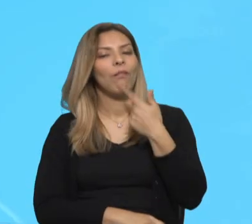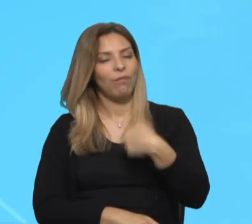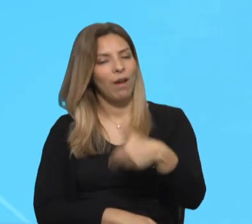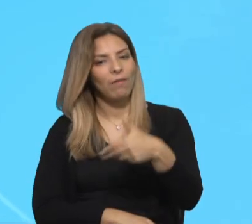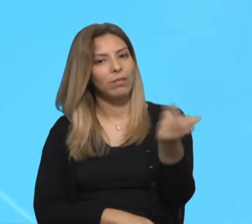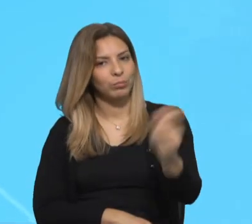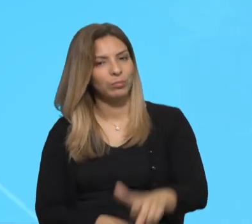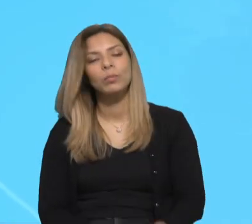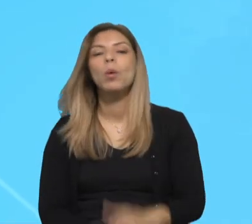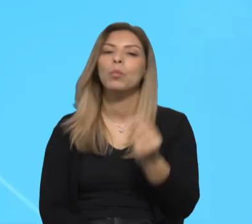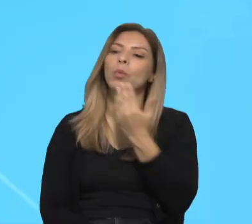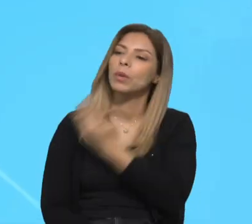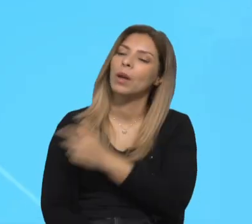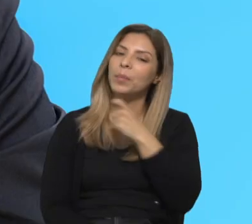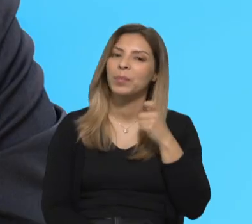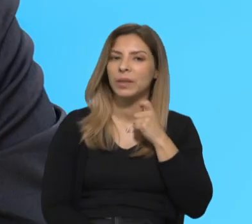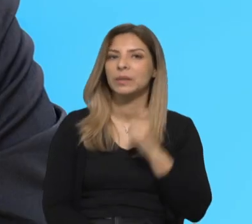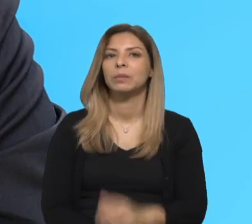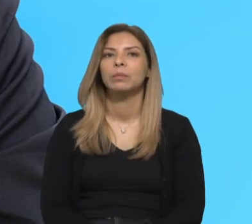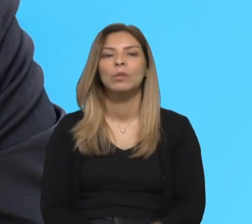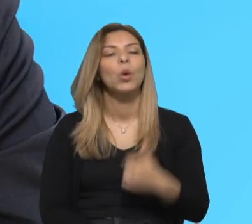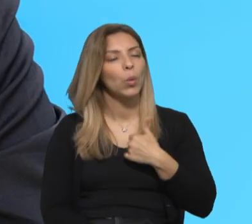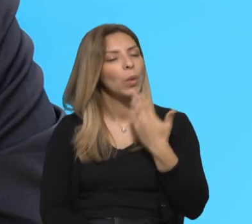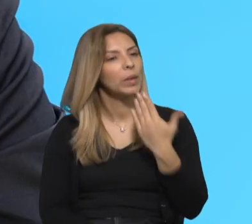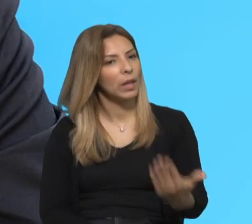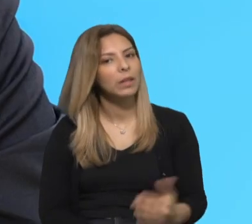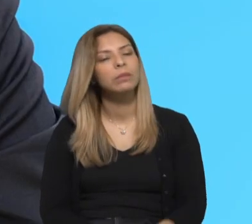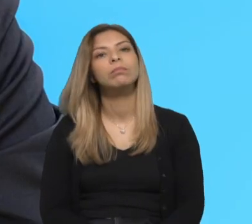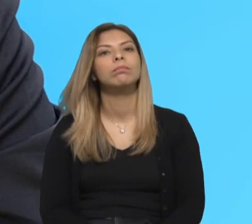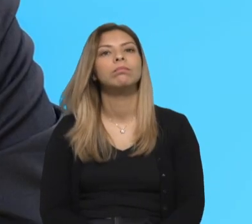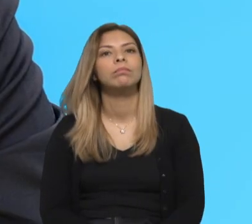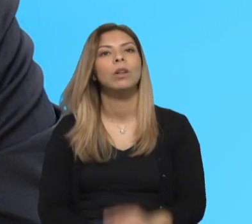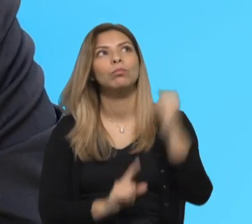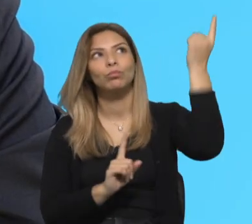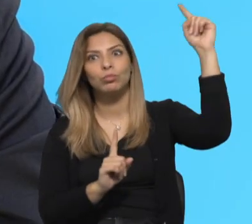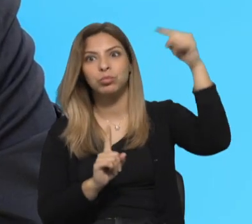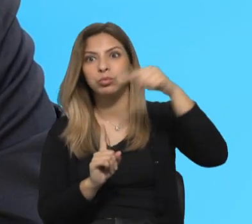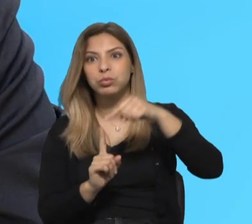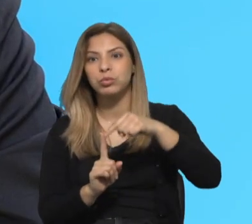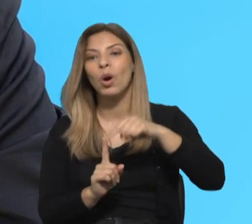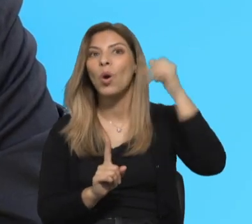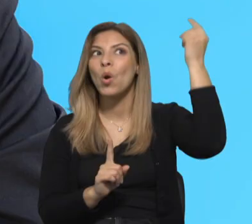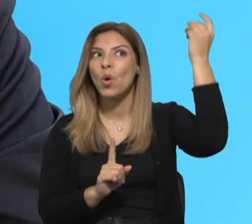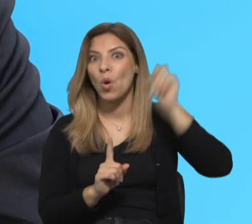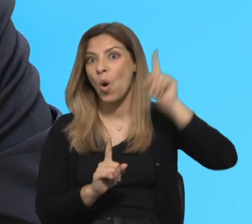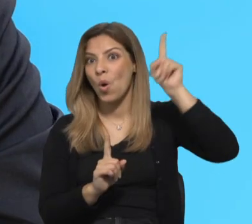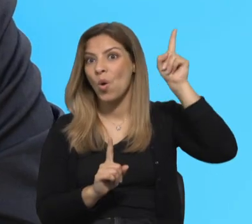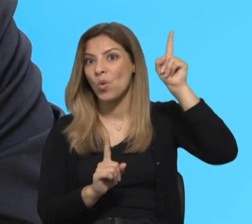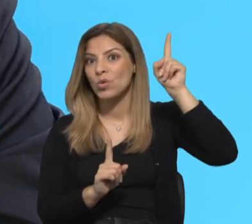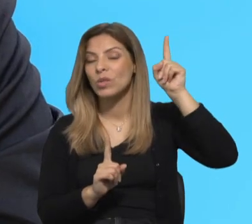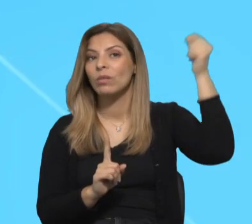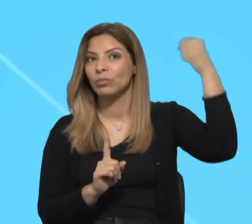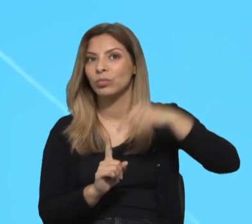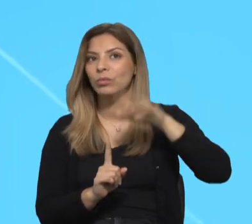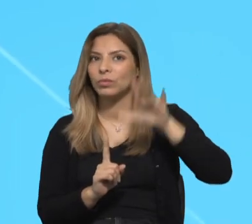Carneiro Costa, agradeço-lhe muito ter estado aqui no programa Eclésia. E eu é que agradeço, foi uma viagem do norte até Lisboa, que valeu a pena. Recordando até